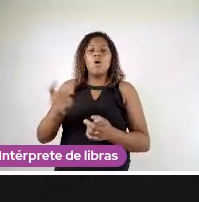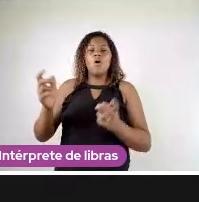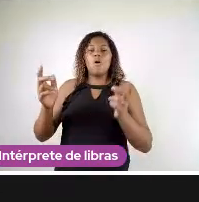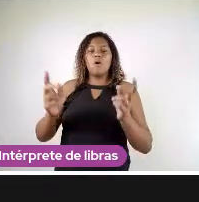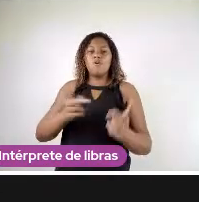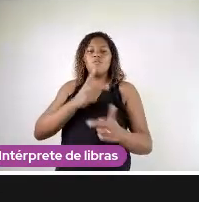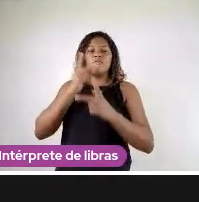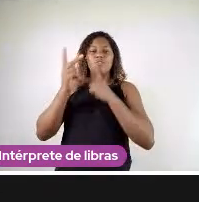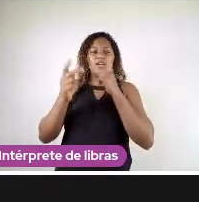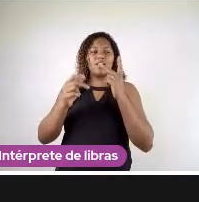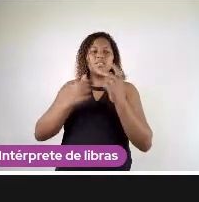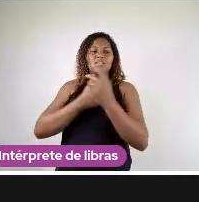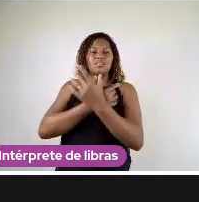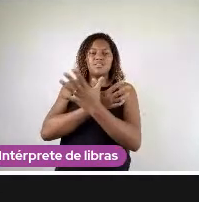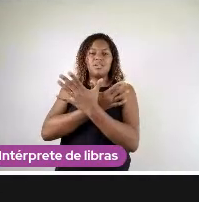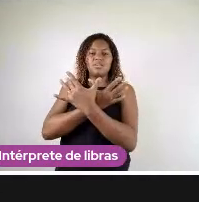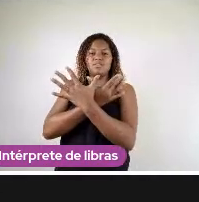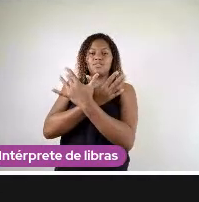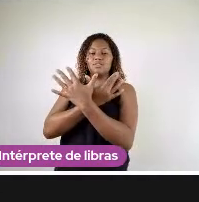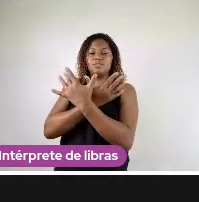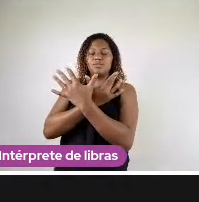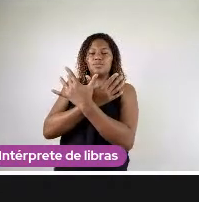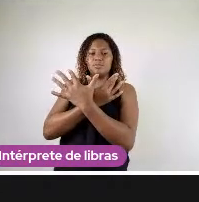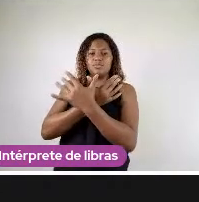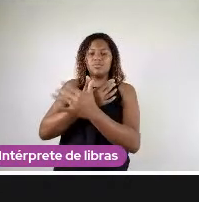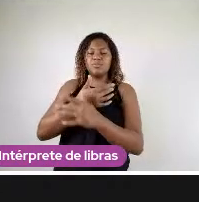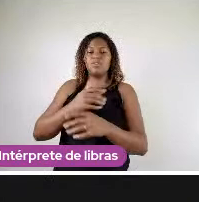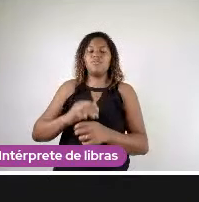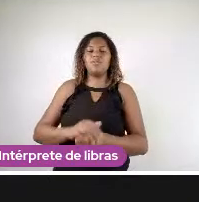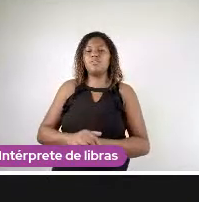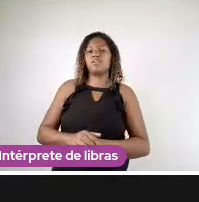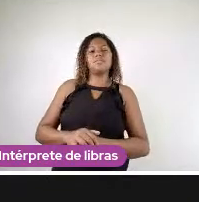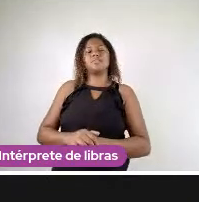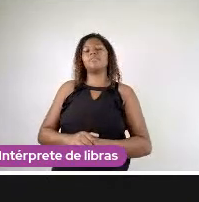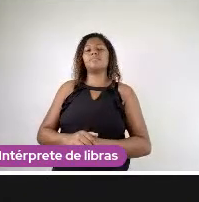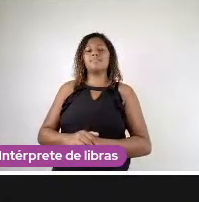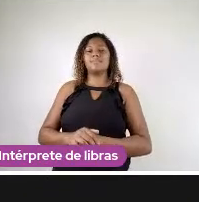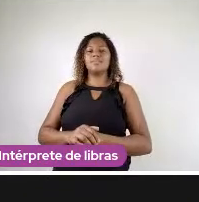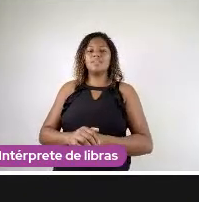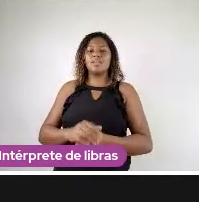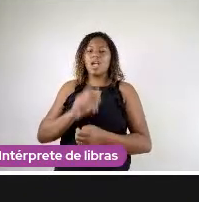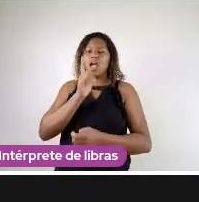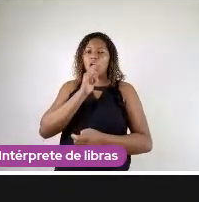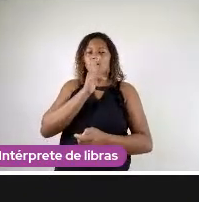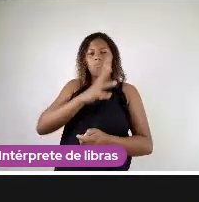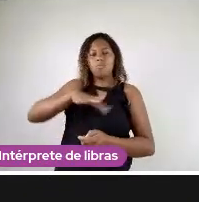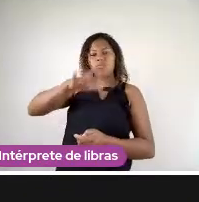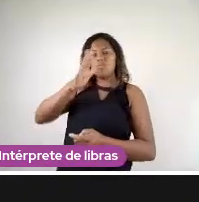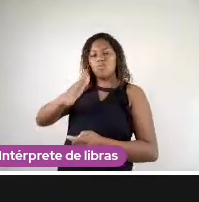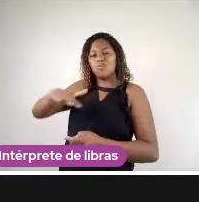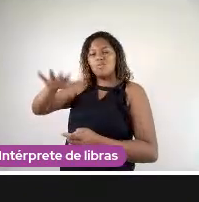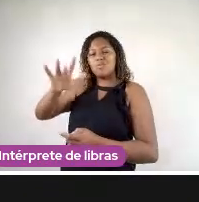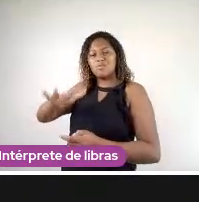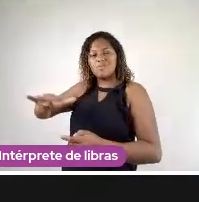gaivota tá caçando peixe rente à maré. Tua